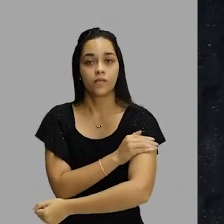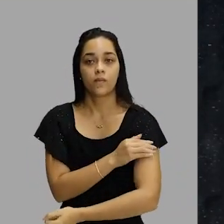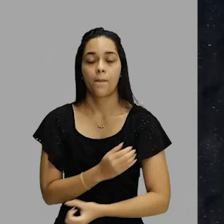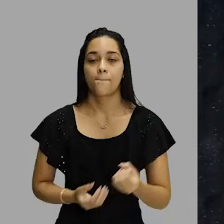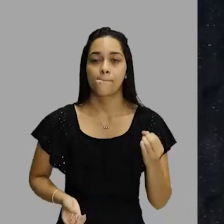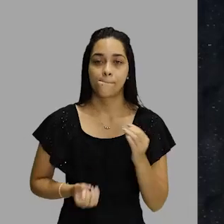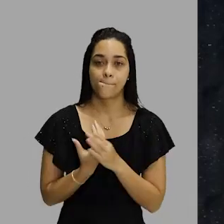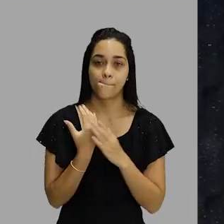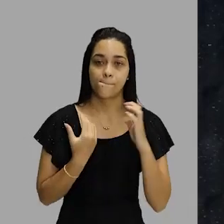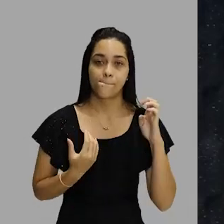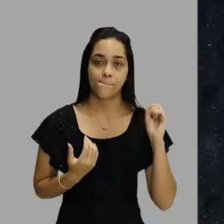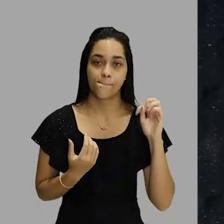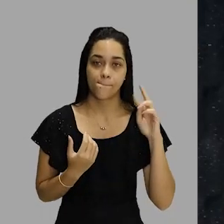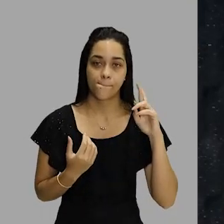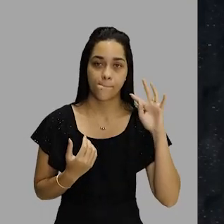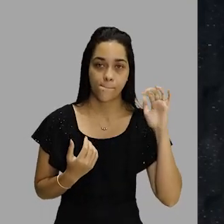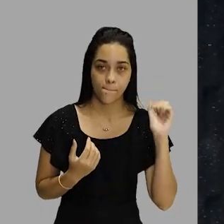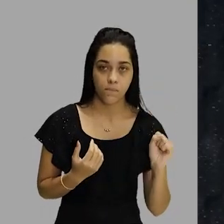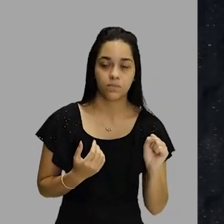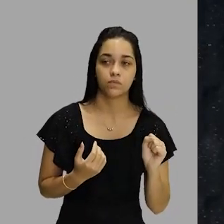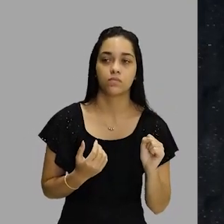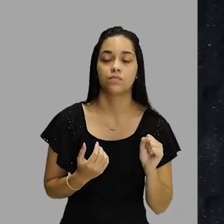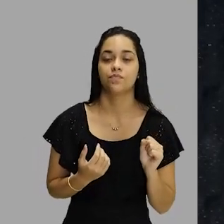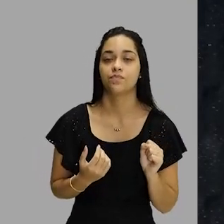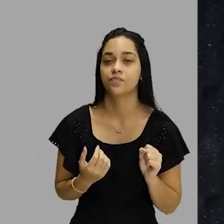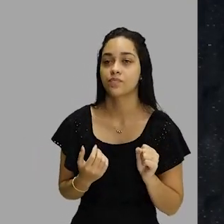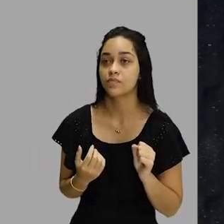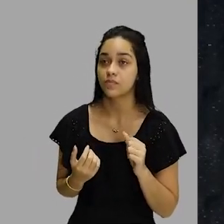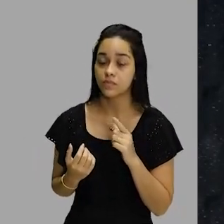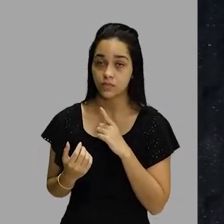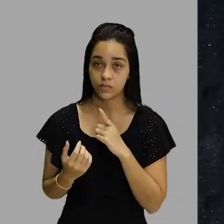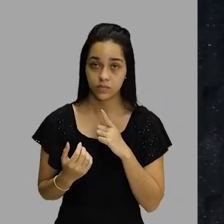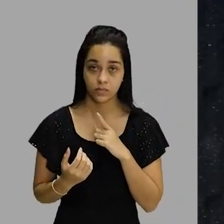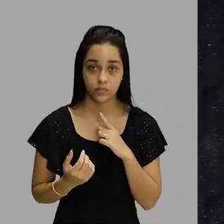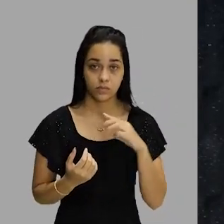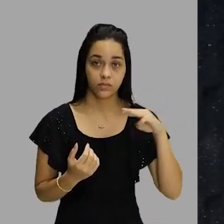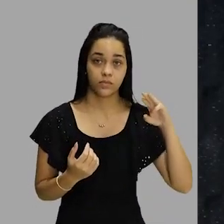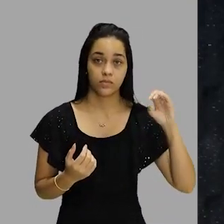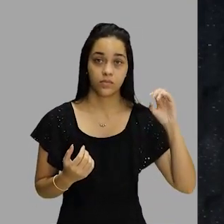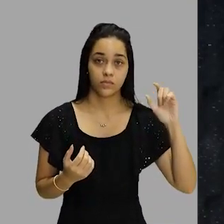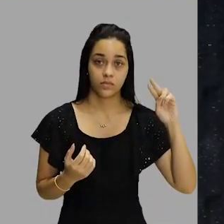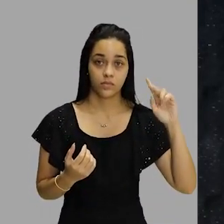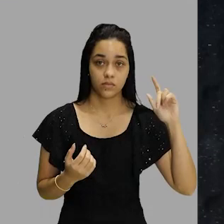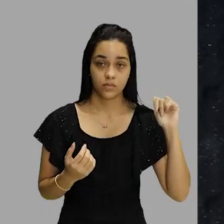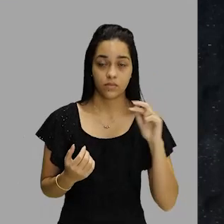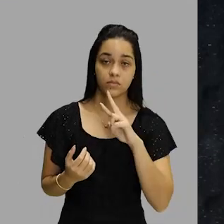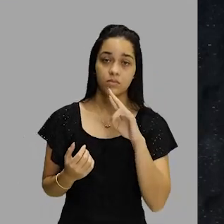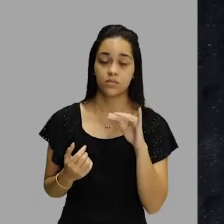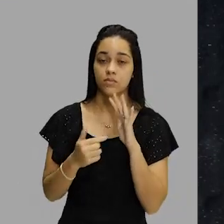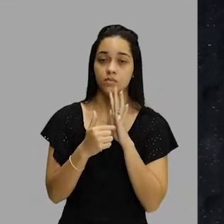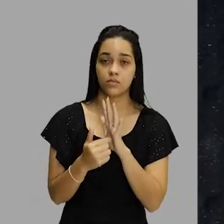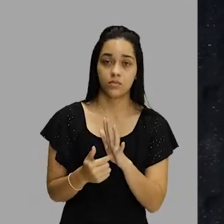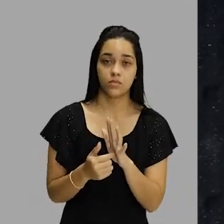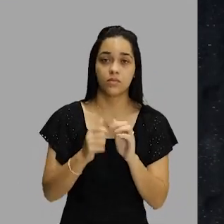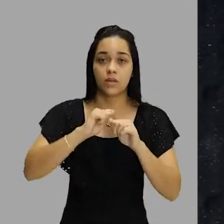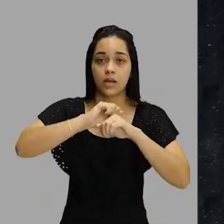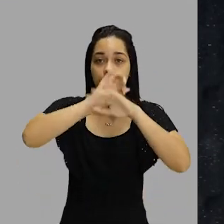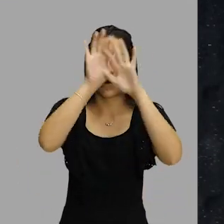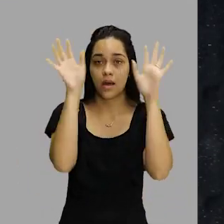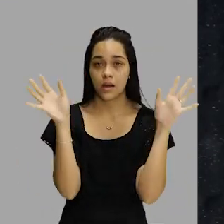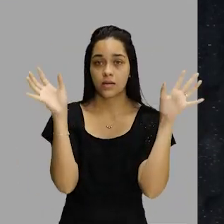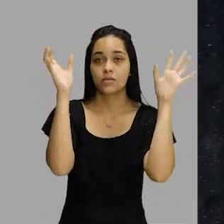formam as estrias transversais. É graças a essas moléculas que nós vamos encontrar faixas claras e